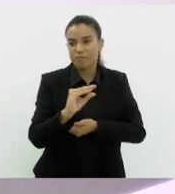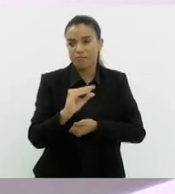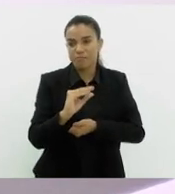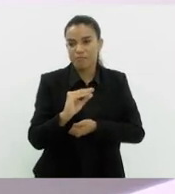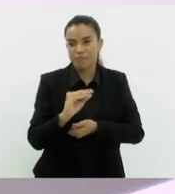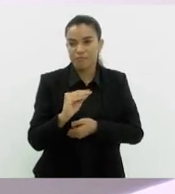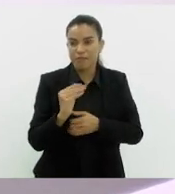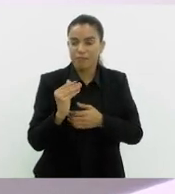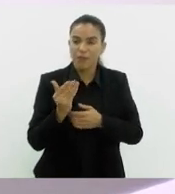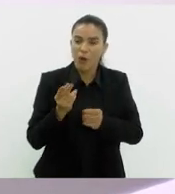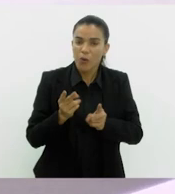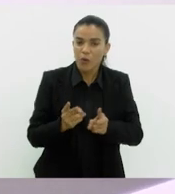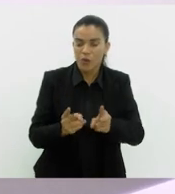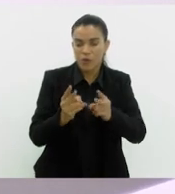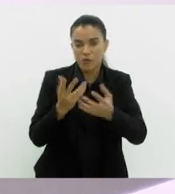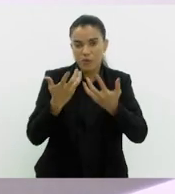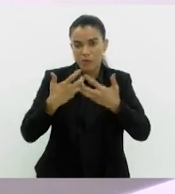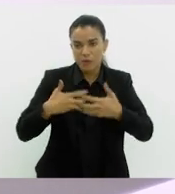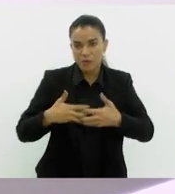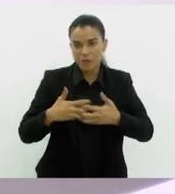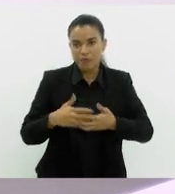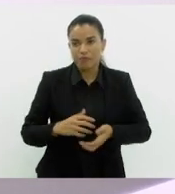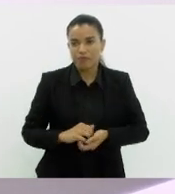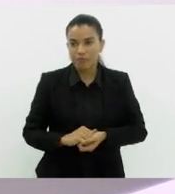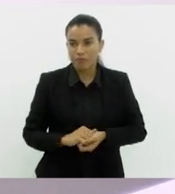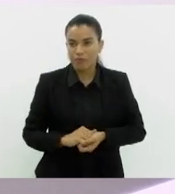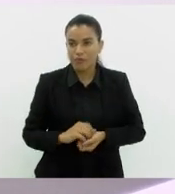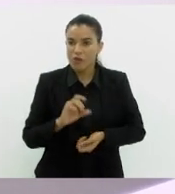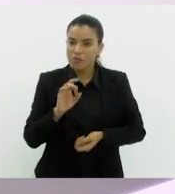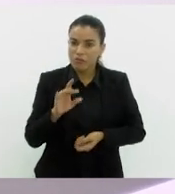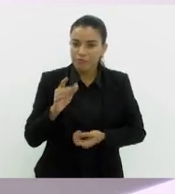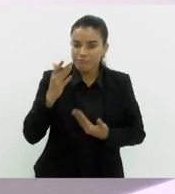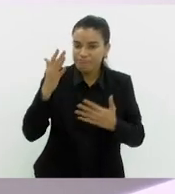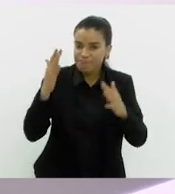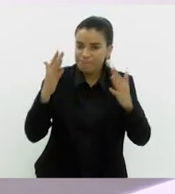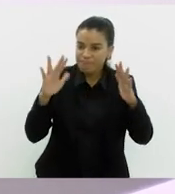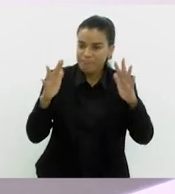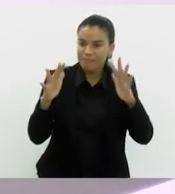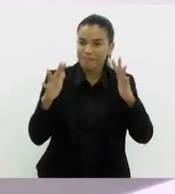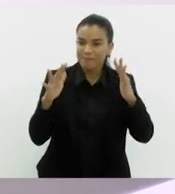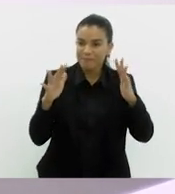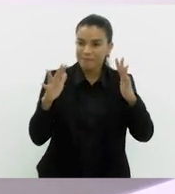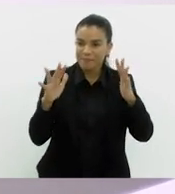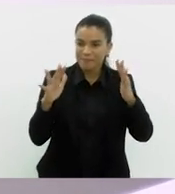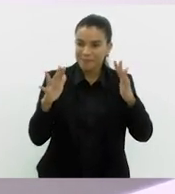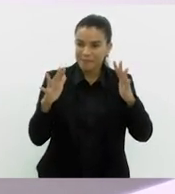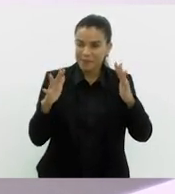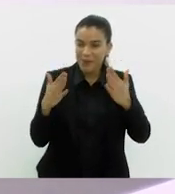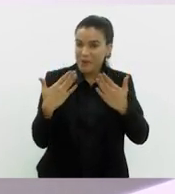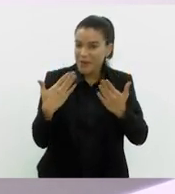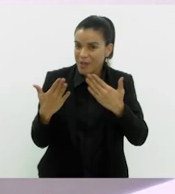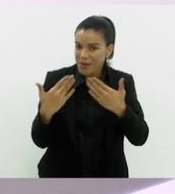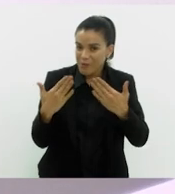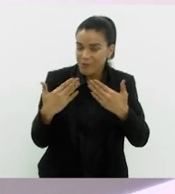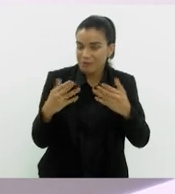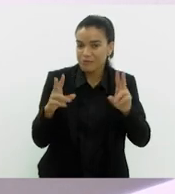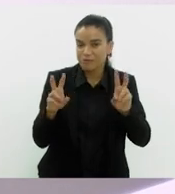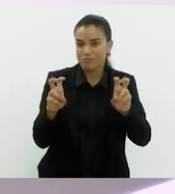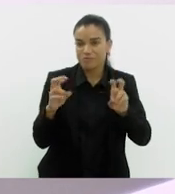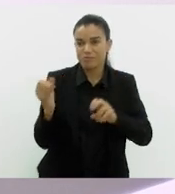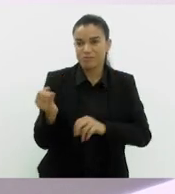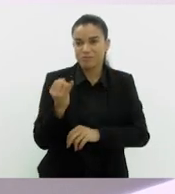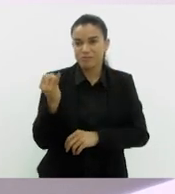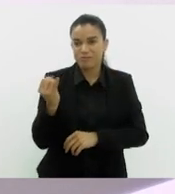trabalhar e funcionar. Então, gostaria mais uma vez de parabenizar por a gente estar aqui conversando sobre esse tema tão